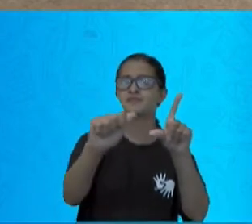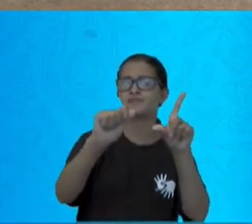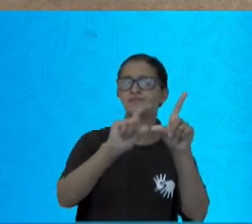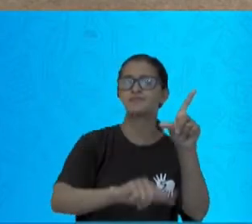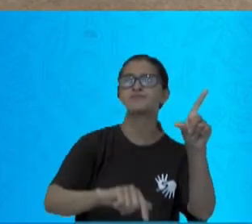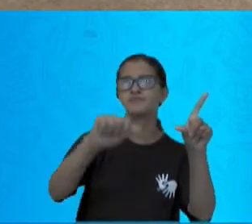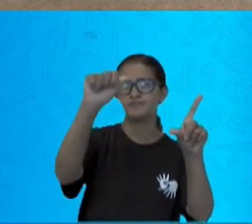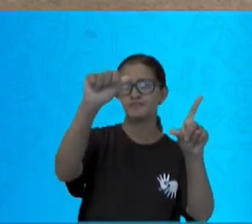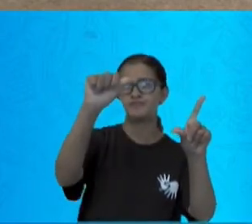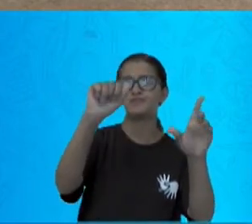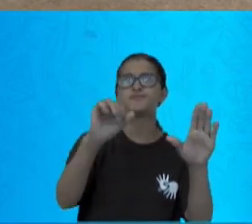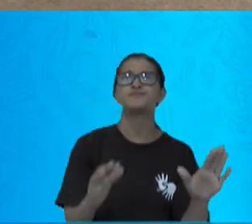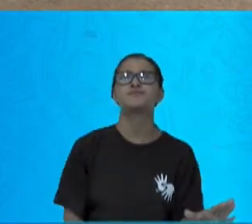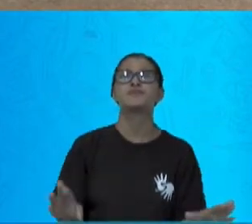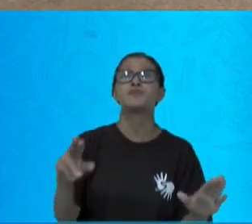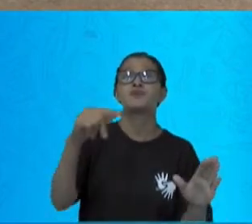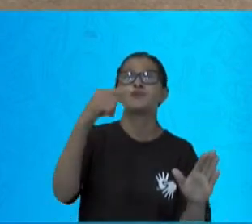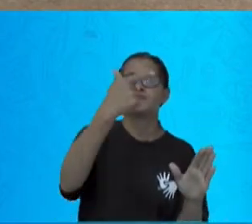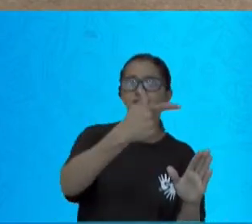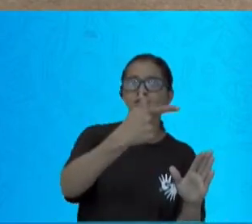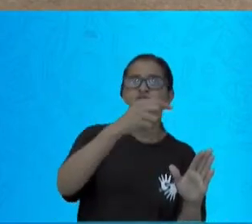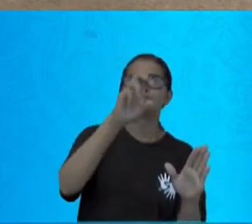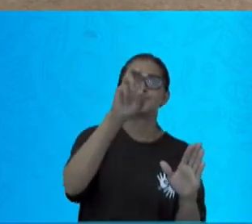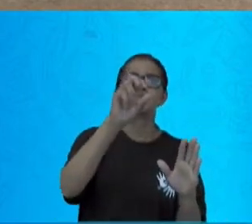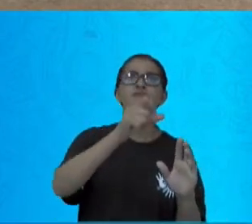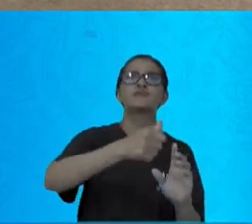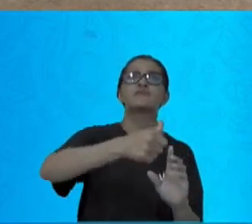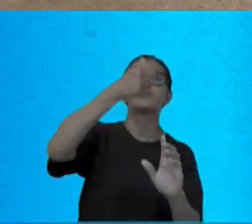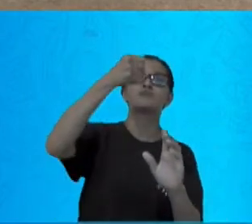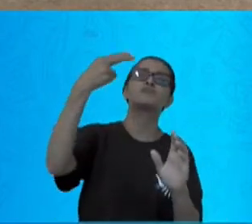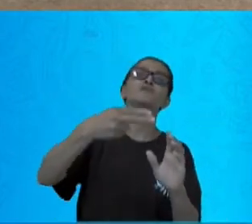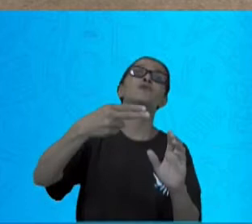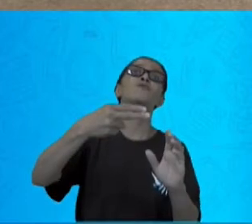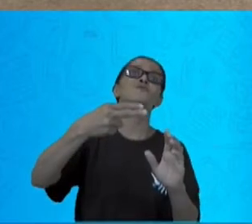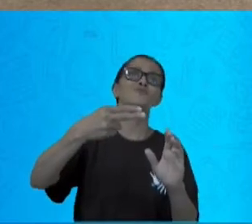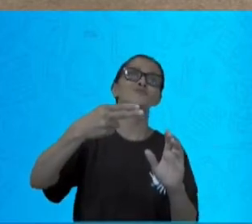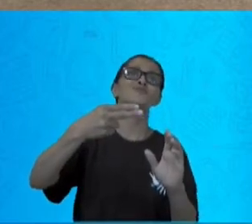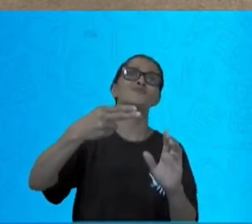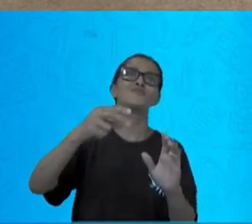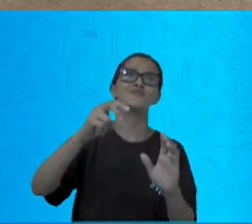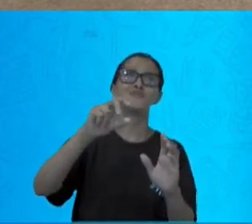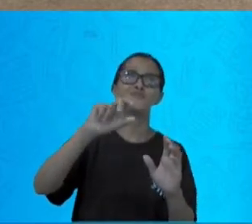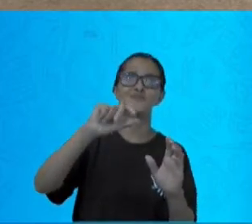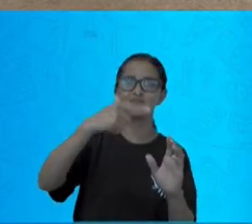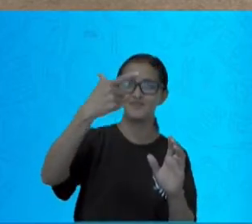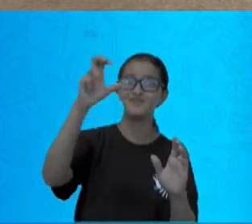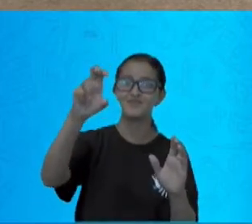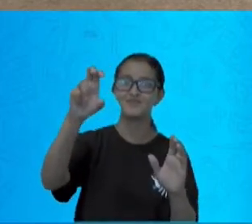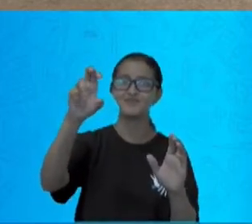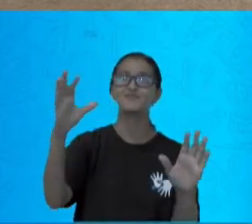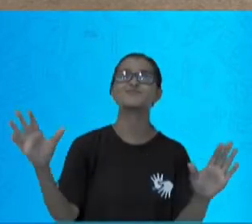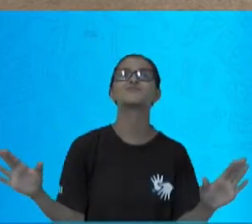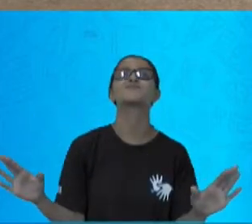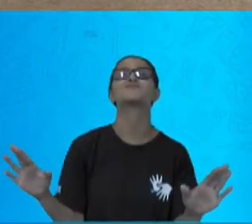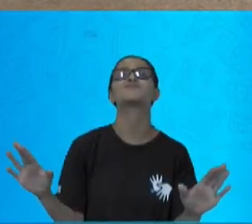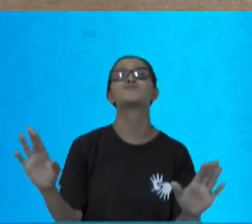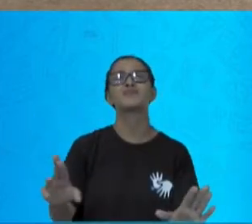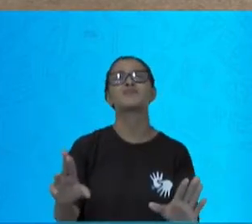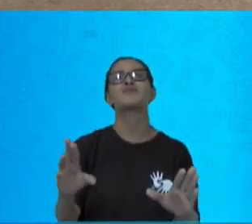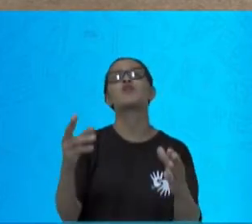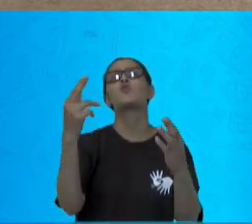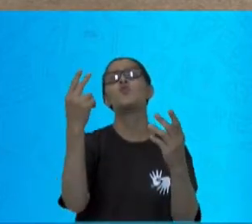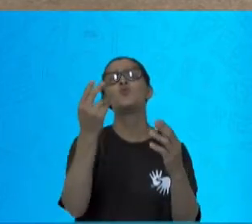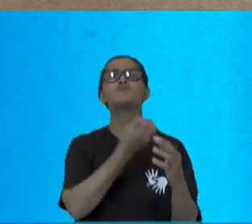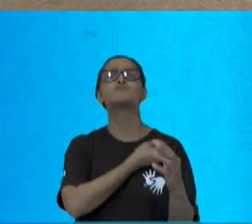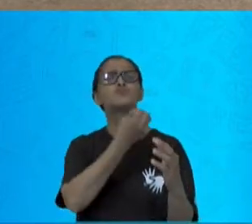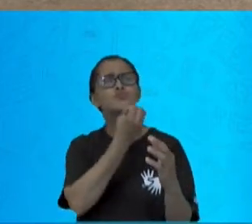igual a ele mesmo. 150 elevado a 0 é igual a 1. Todo número elevado a 0 é